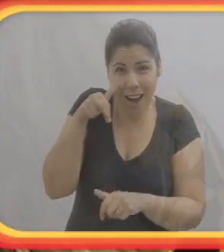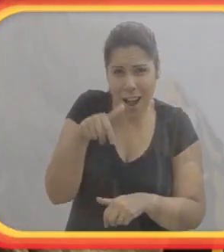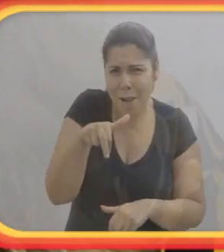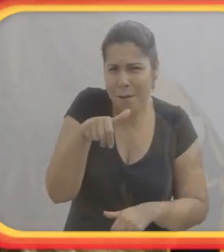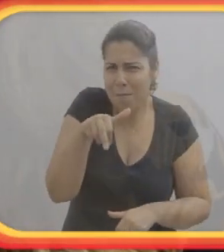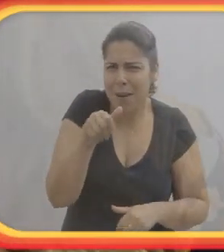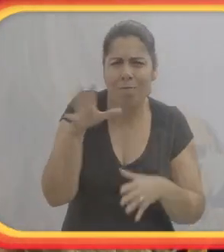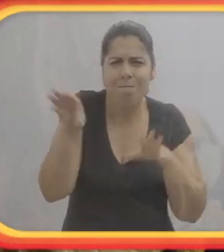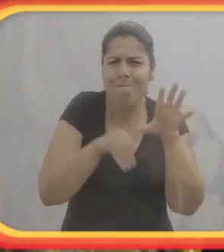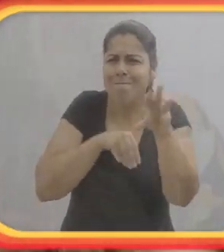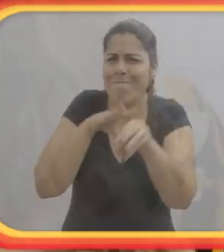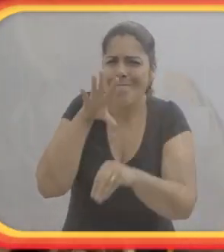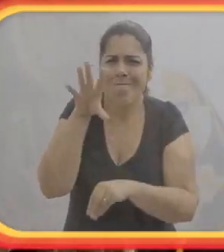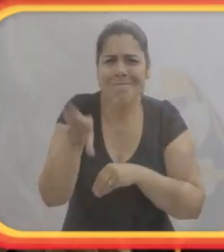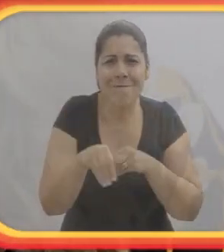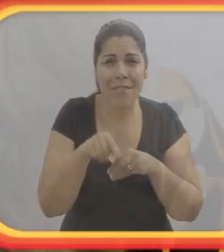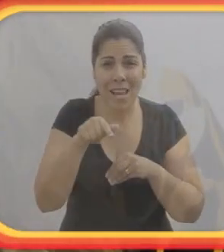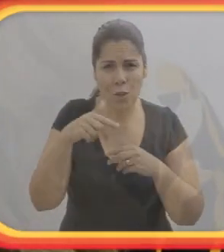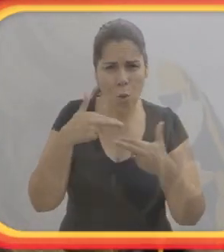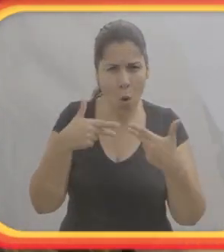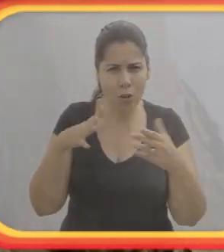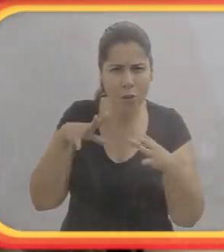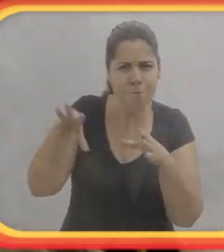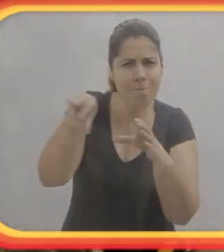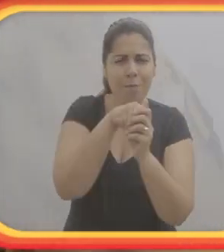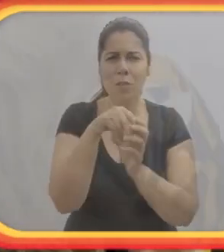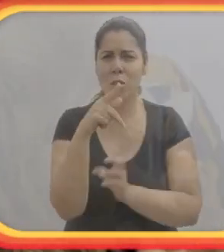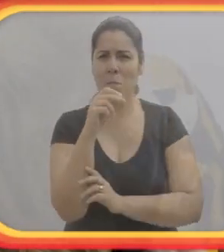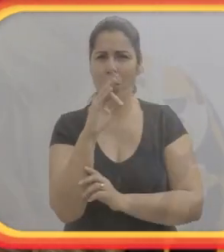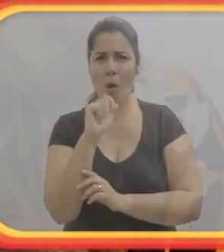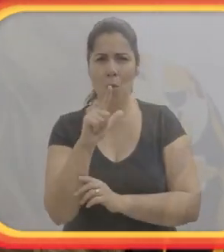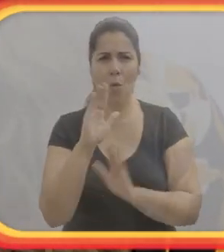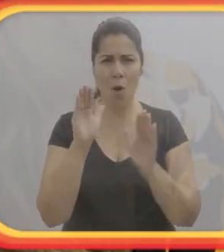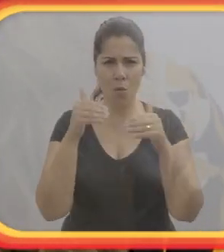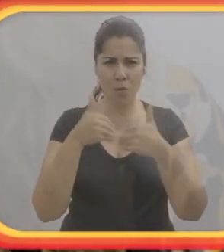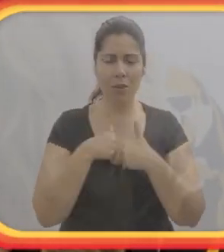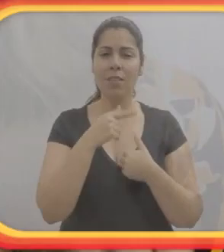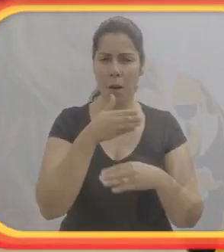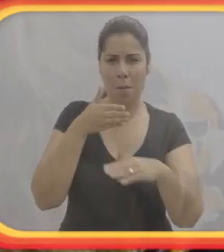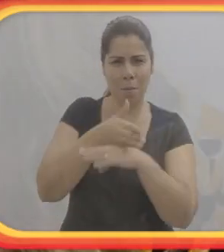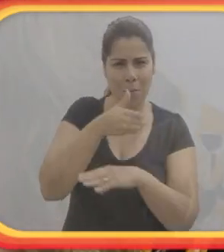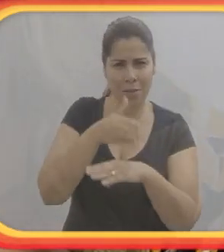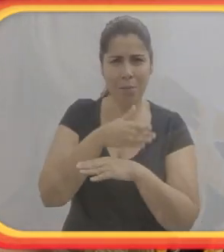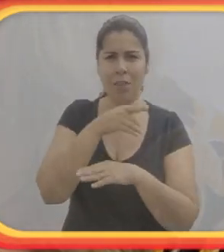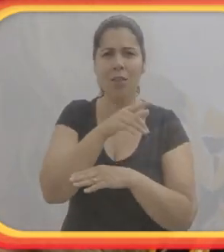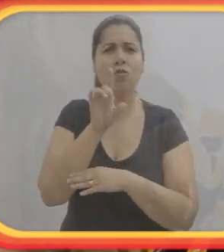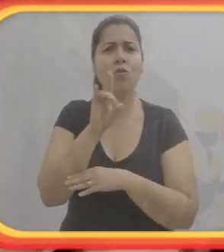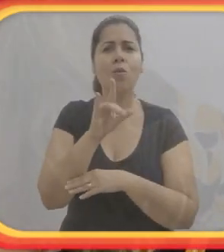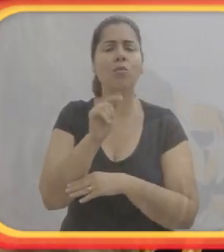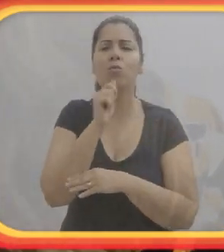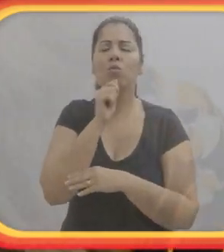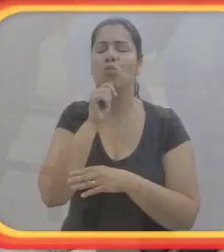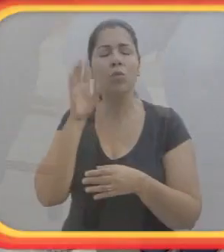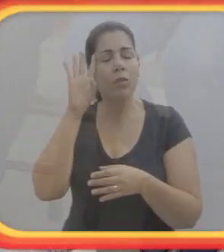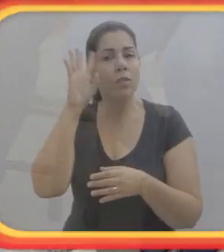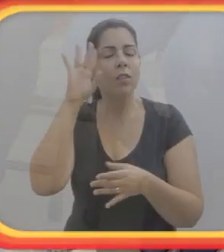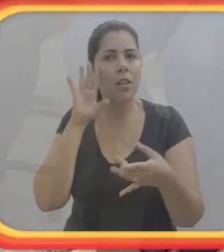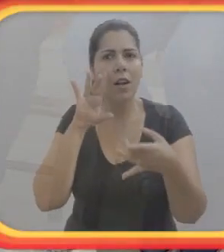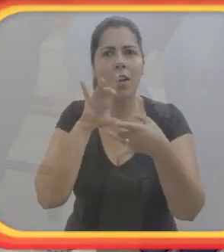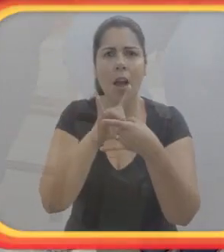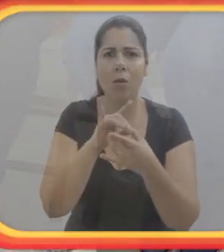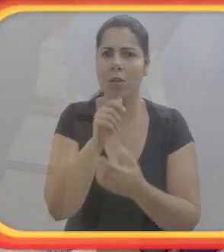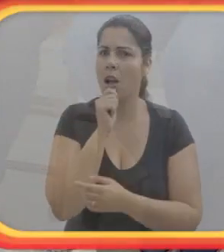sabia que ele tinha uma questão, ele só não sabia o nome dessa questão. Muito embora